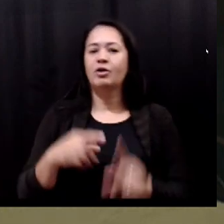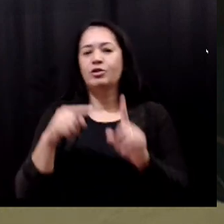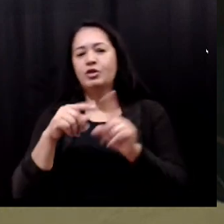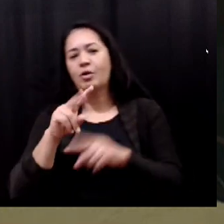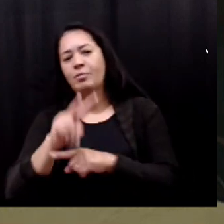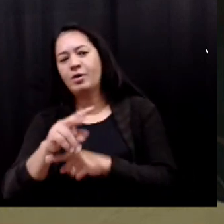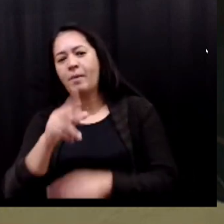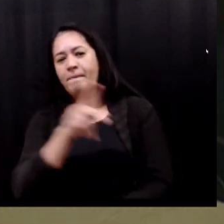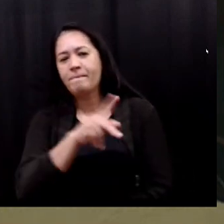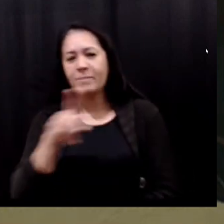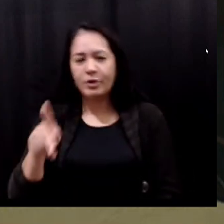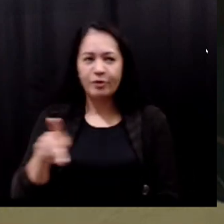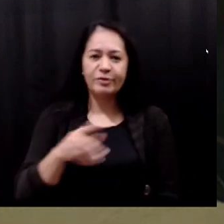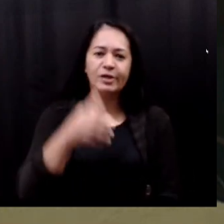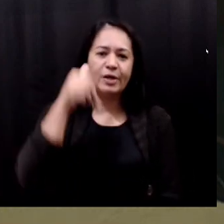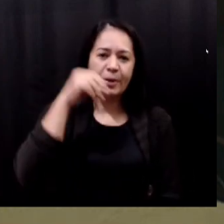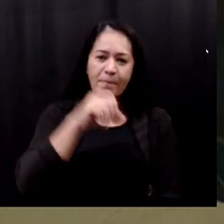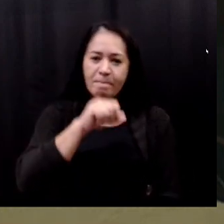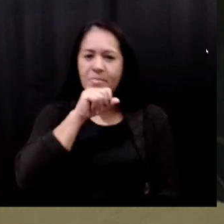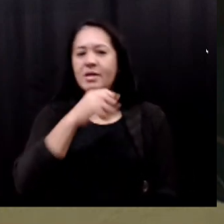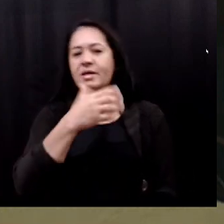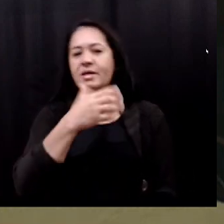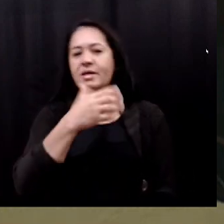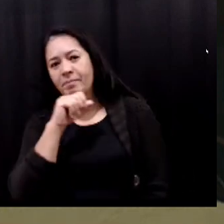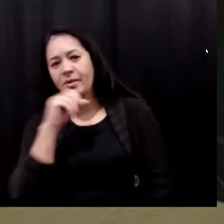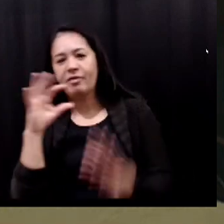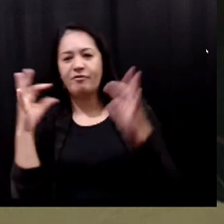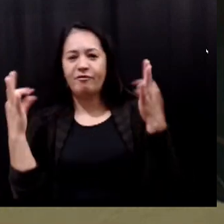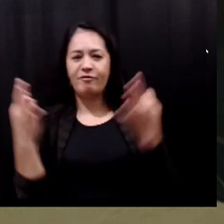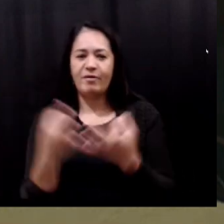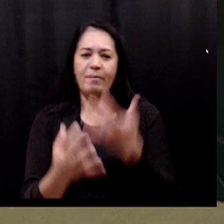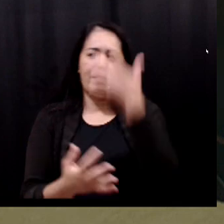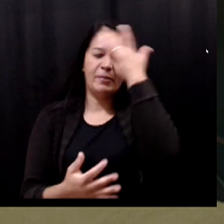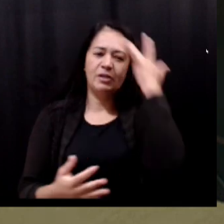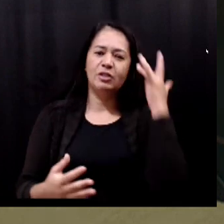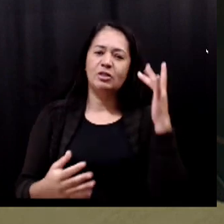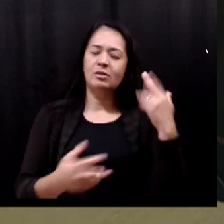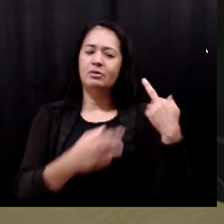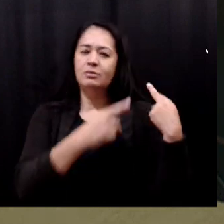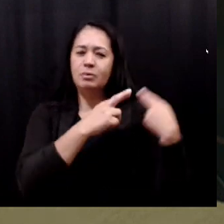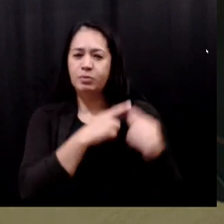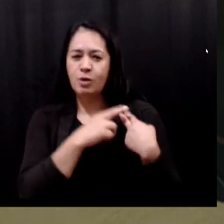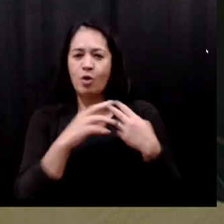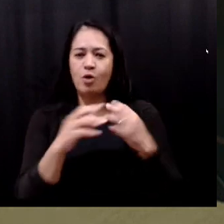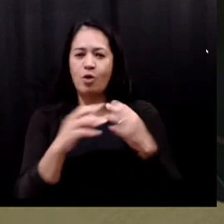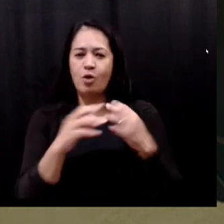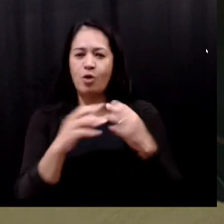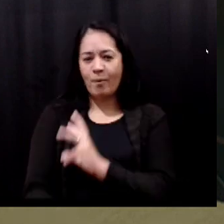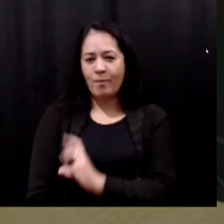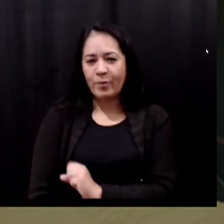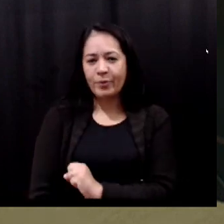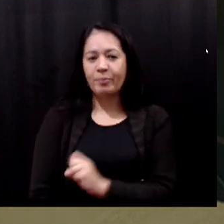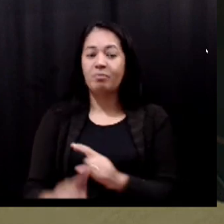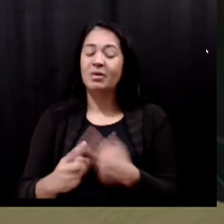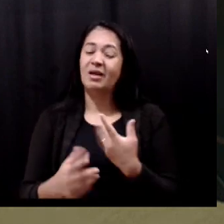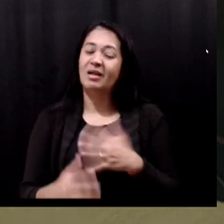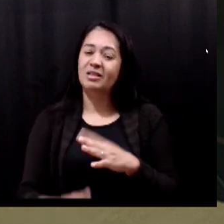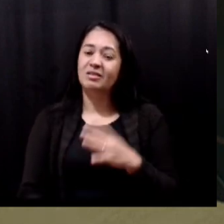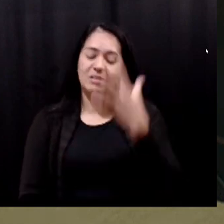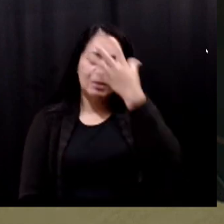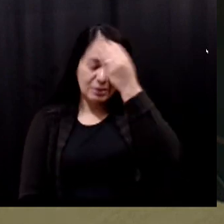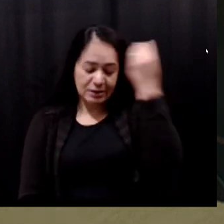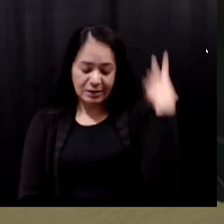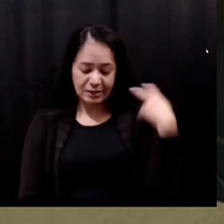mães, pais, familiares, gente que carrega o mundo nas costas com amor, mas muitas vezes se esquece de olhar para